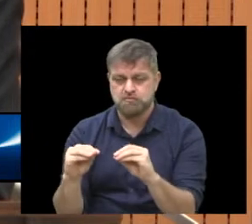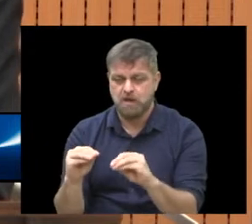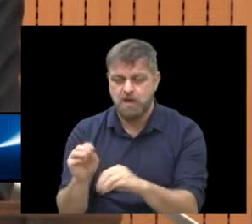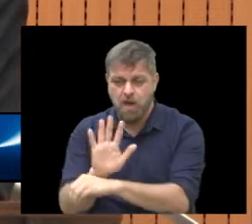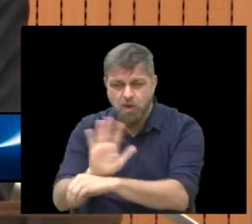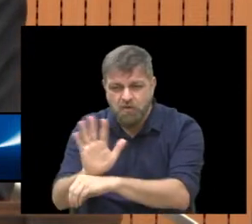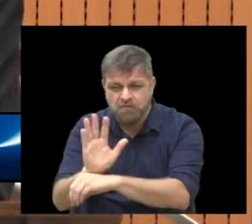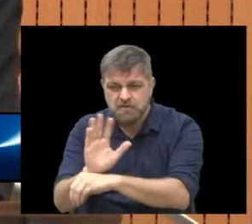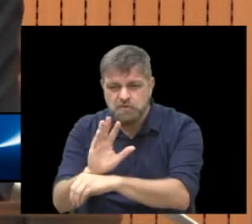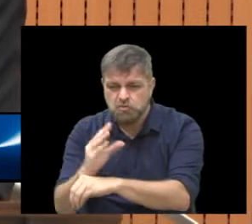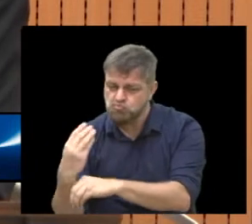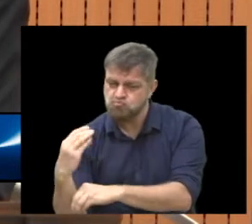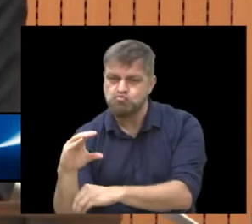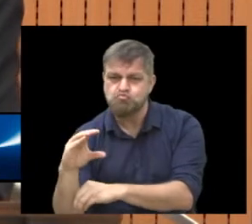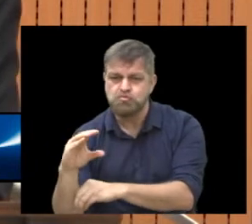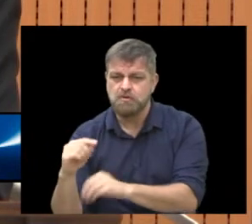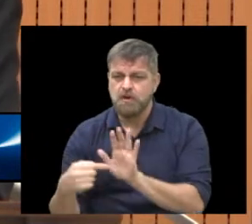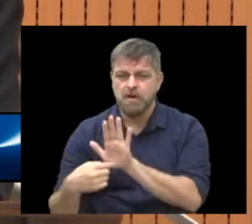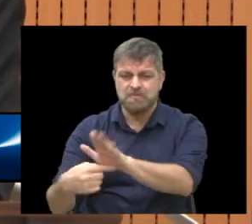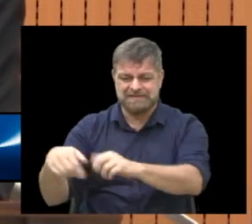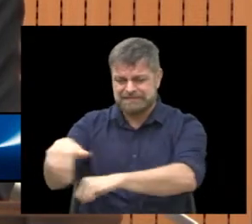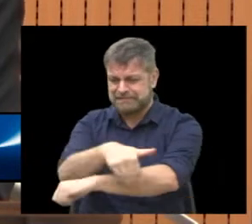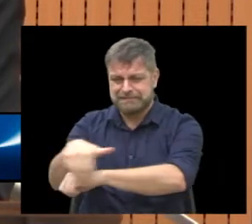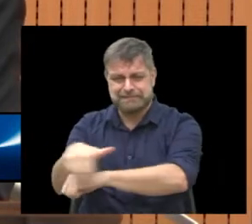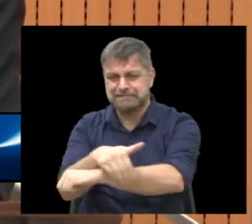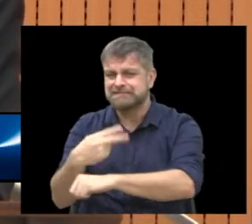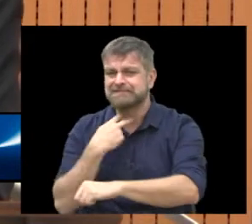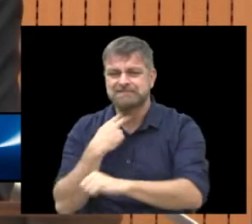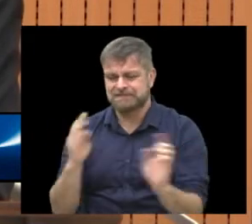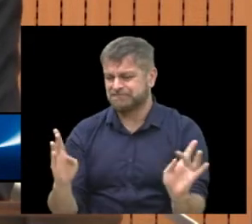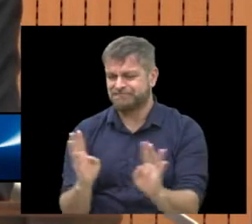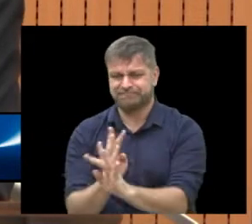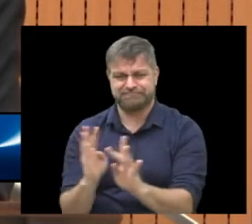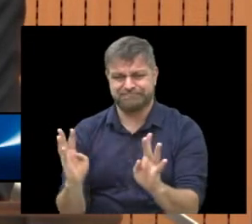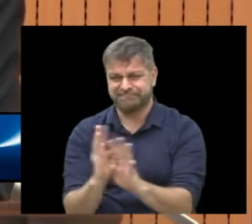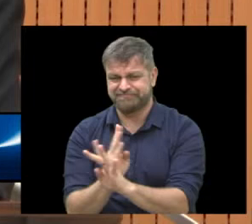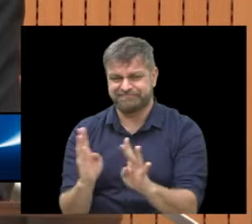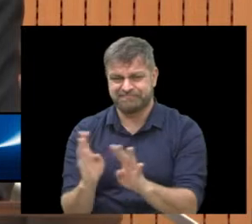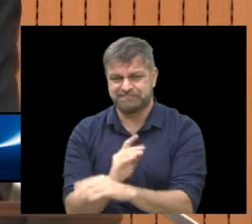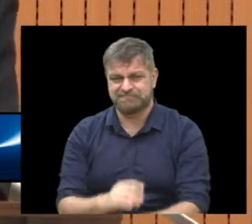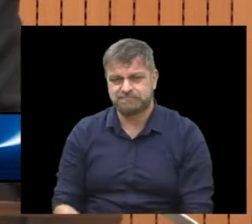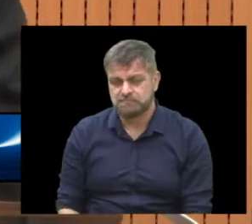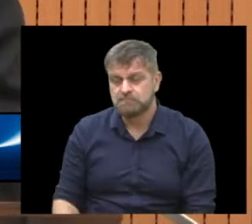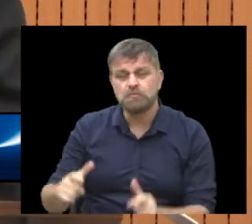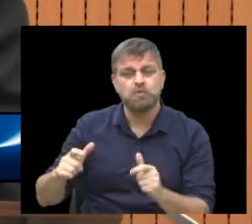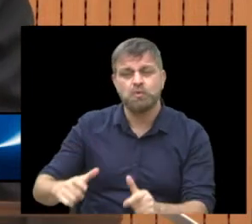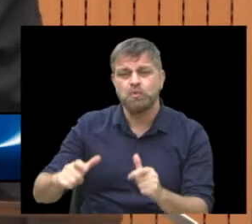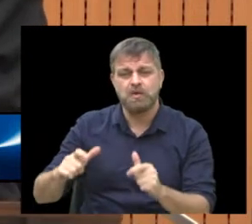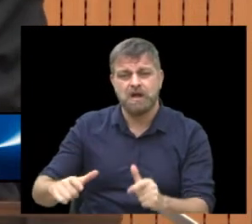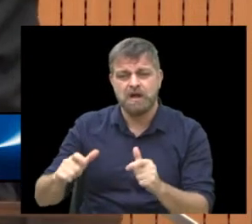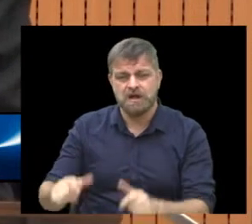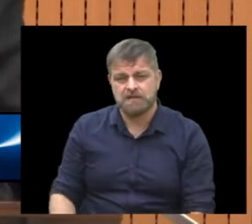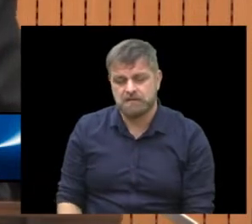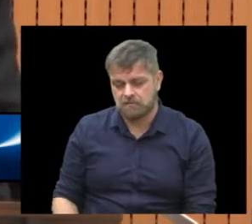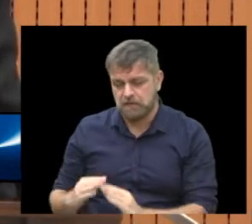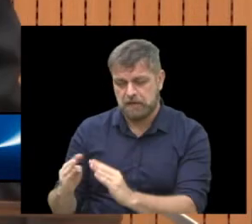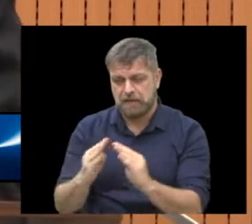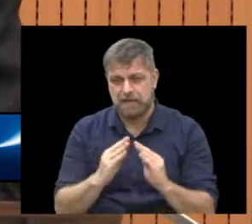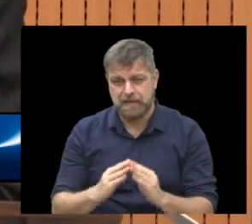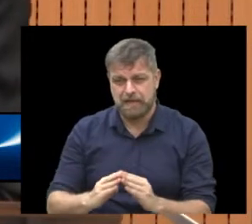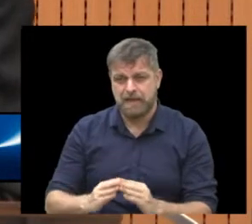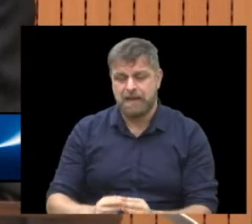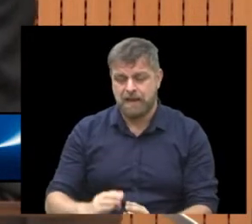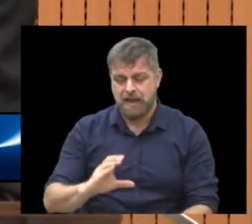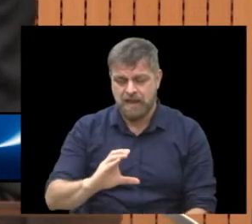situação caótica, lamentável, intransitável da rua El Tigre, ali no residencial